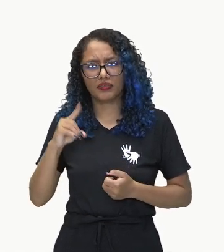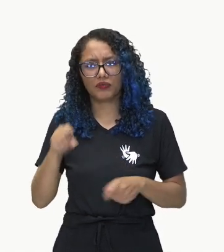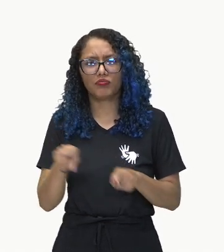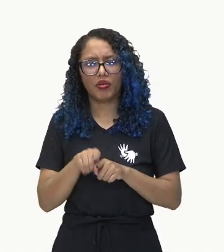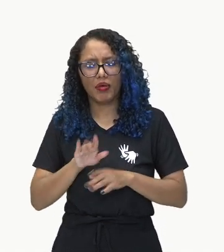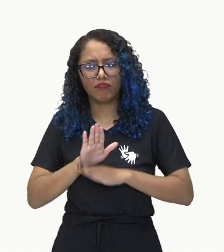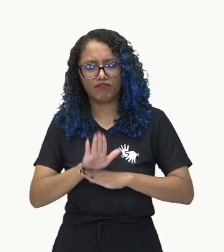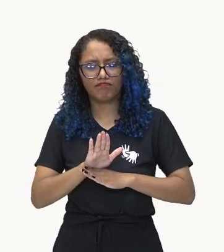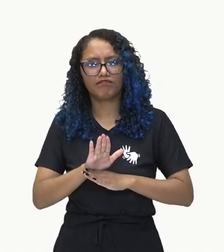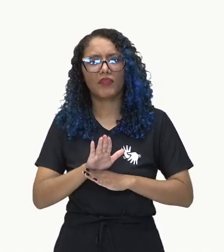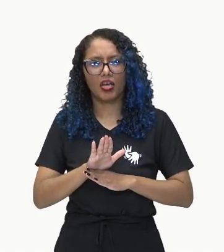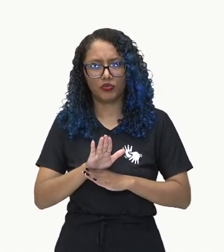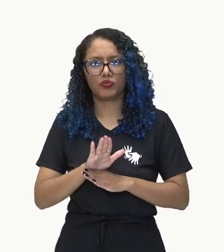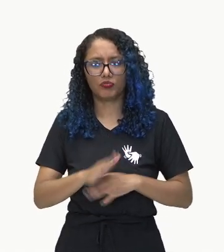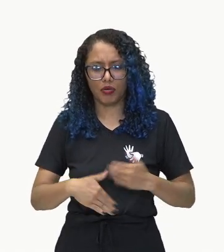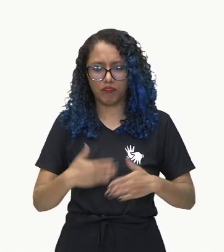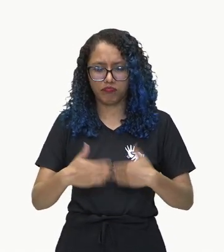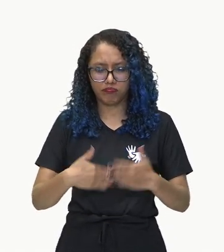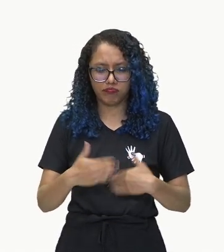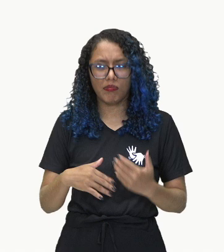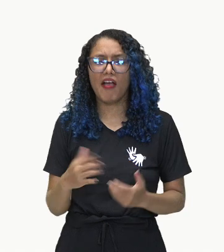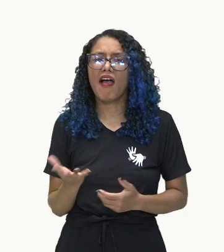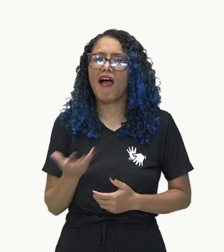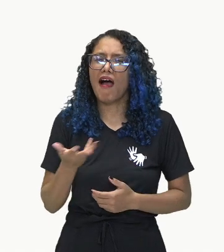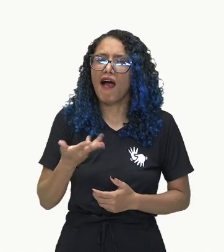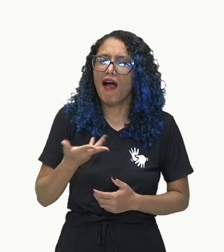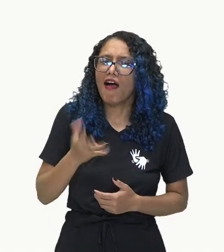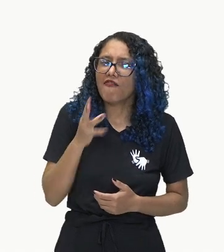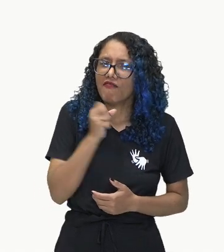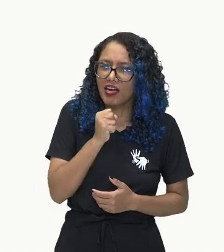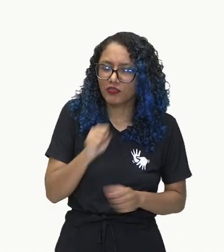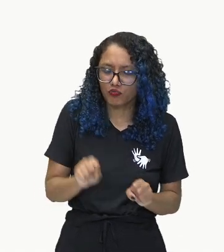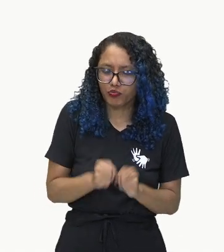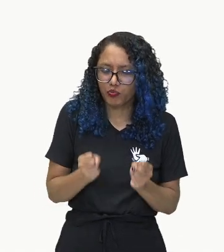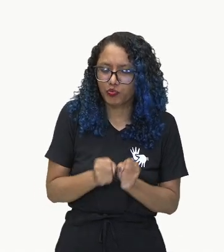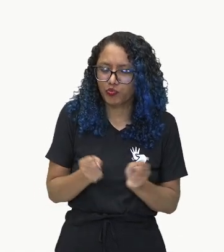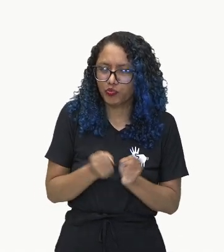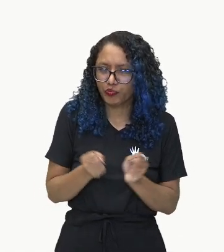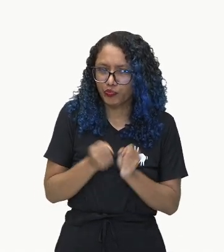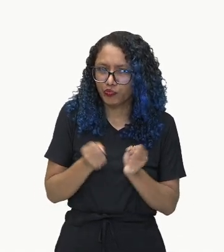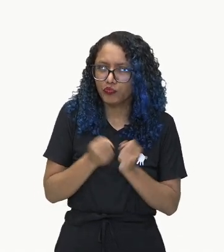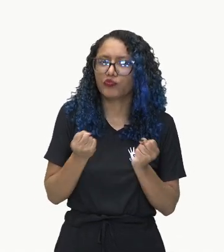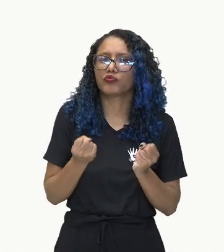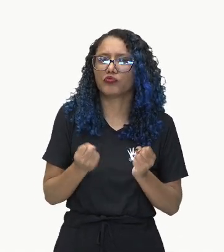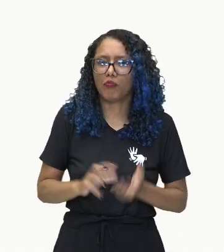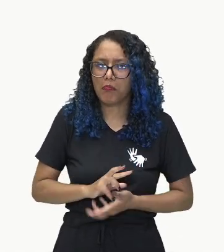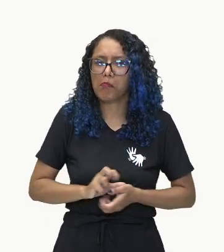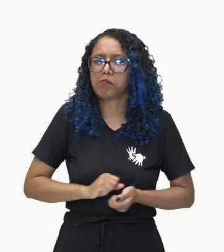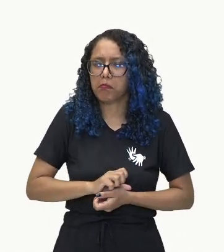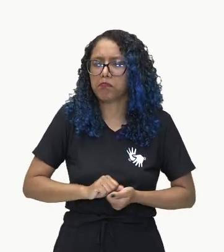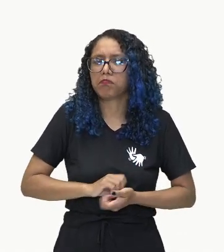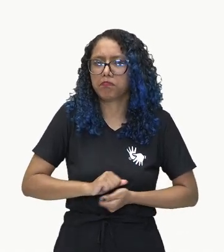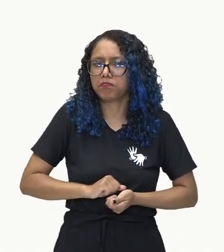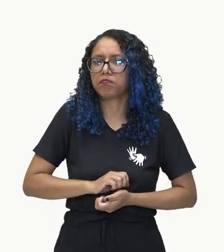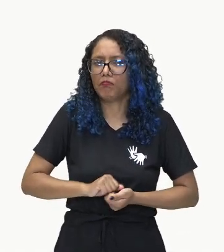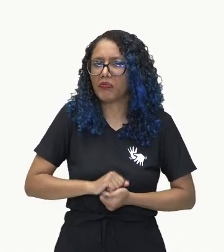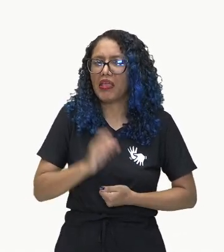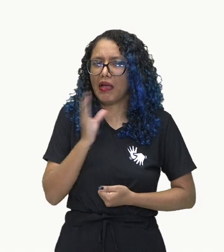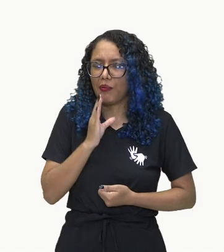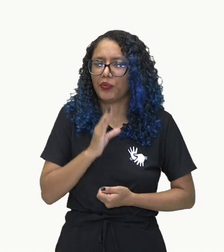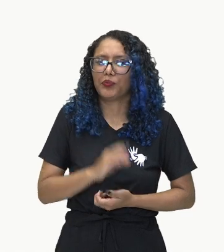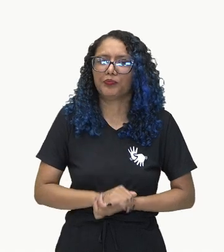vai intervir, facilitando o processo de quebra, que vai auxiliar na ação dessa